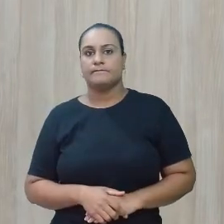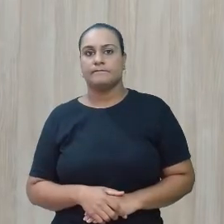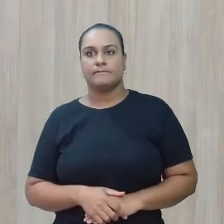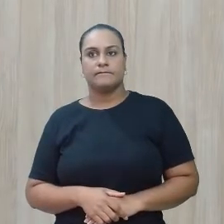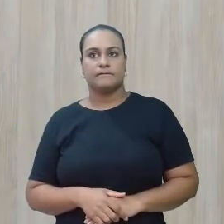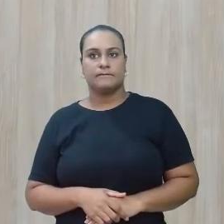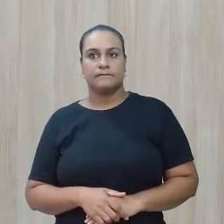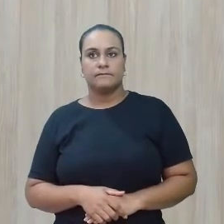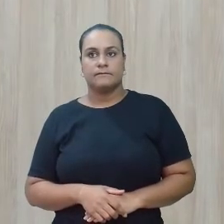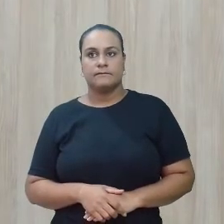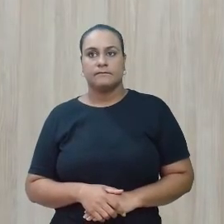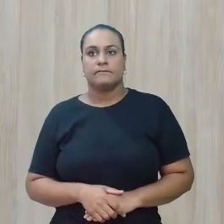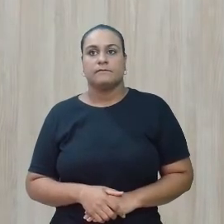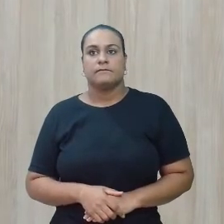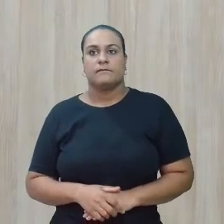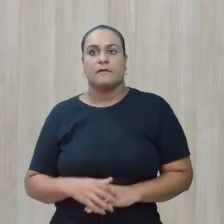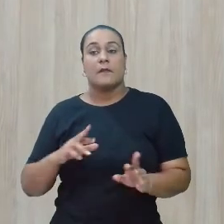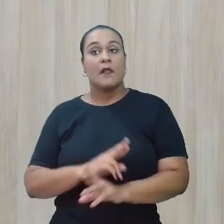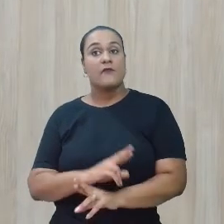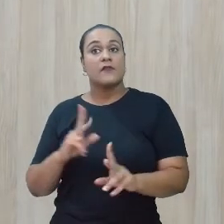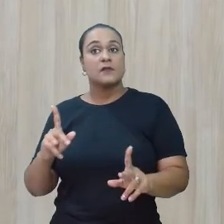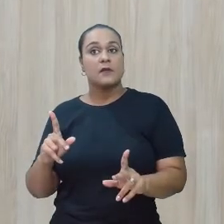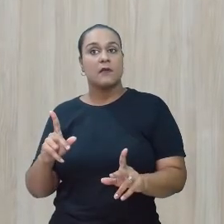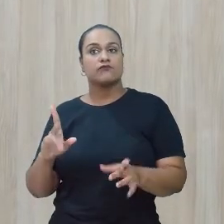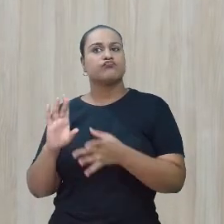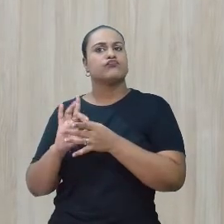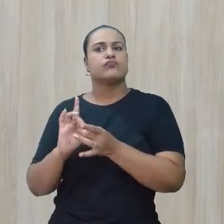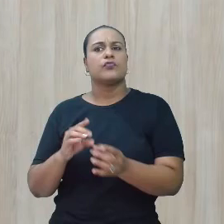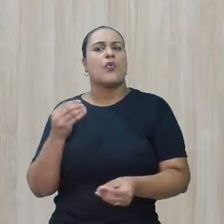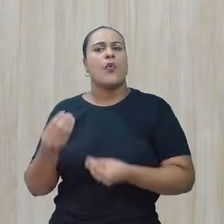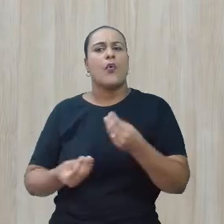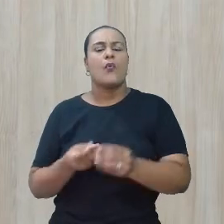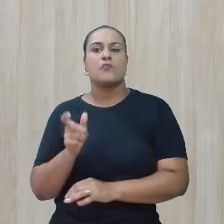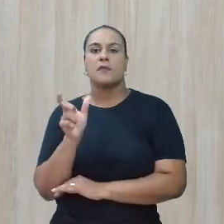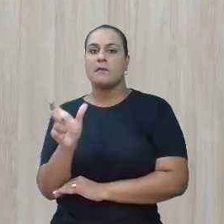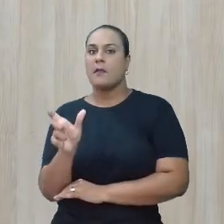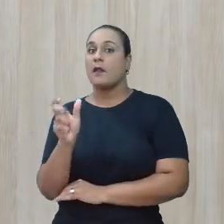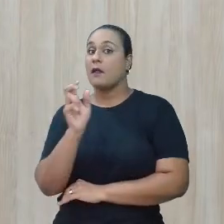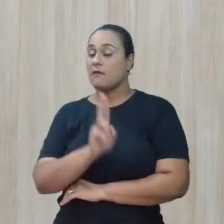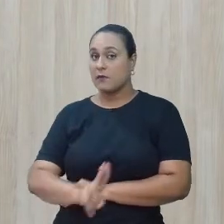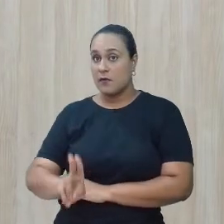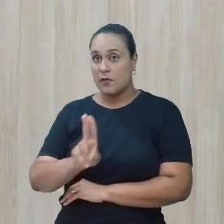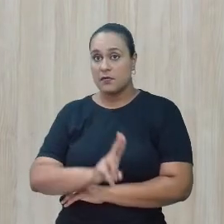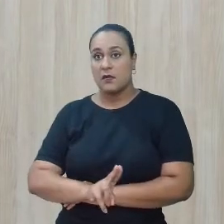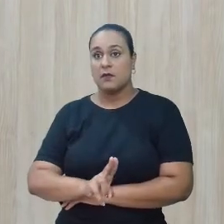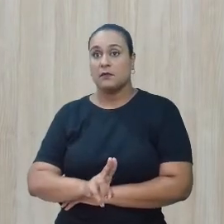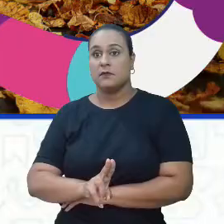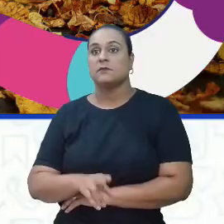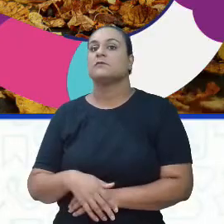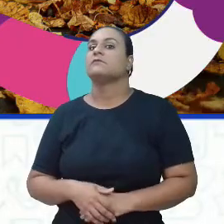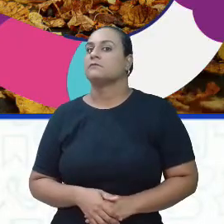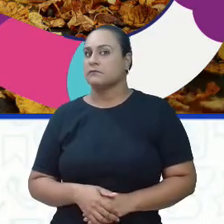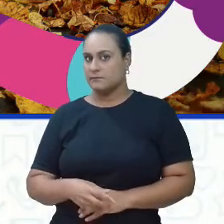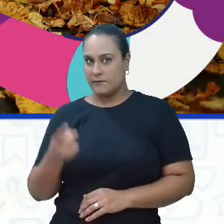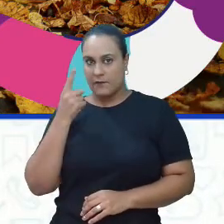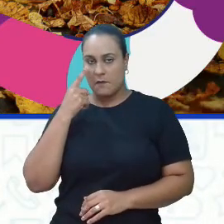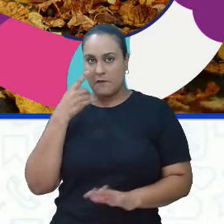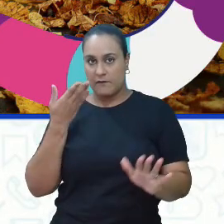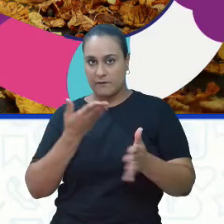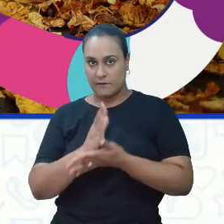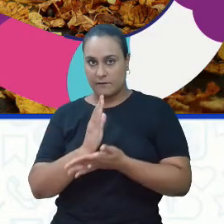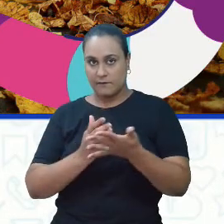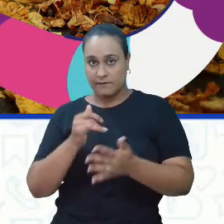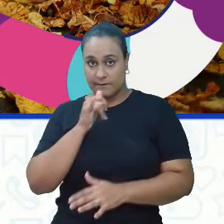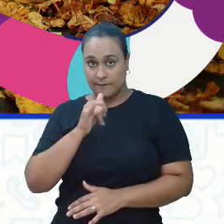agudo, nem circunflexo. A diferenciação vai ser dada pelo contexto em que a palavra é empregada, tá certo? Vamos acompanhar alguns exemplos,